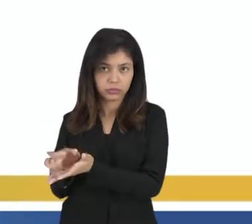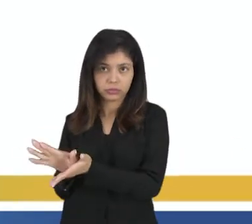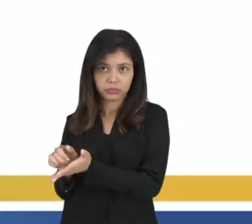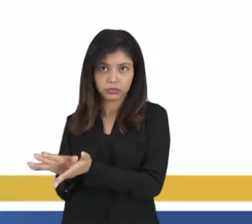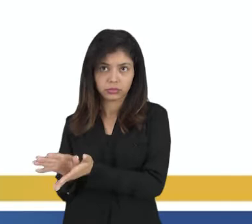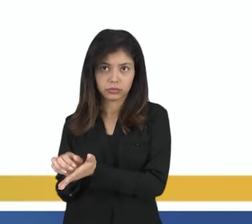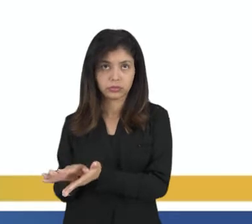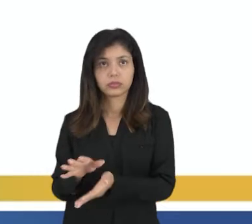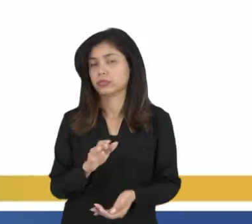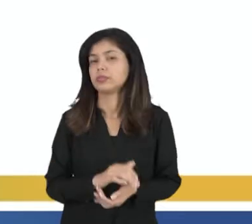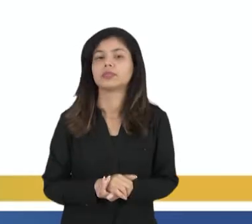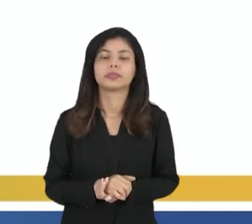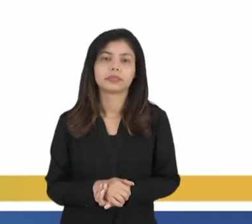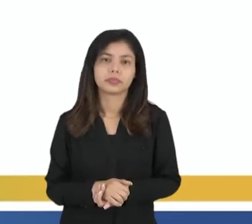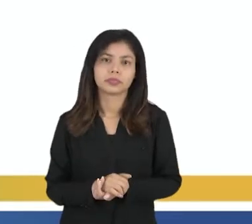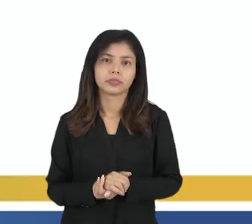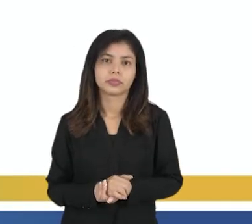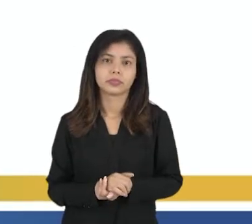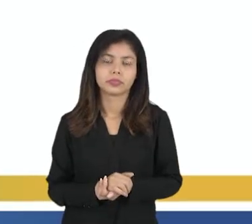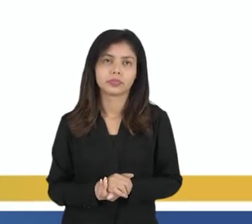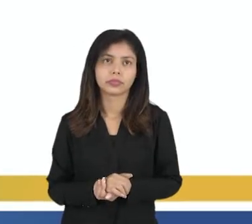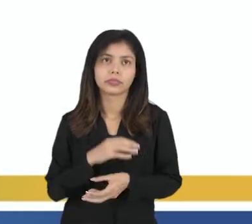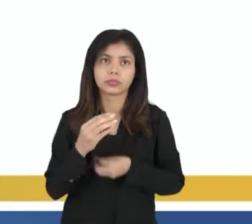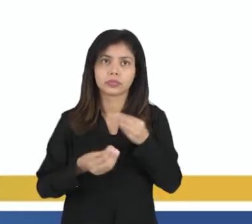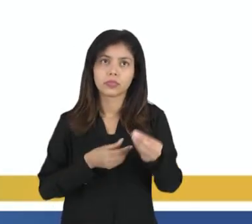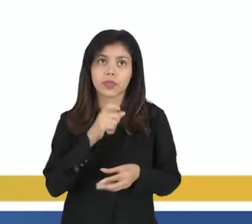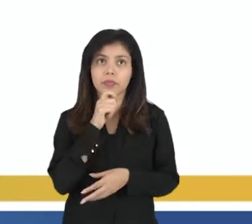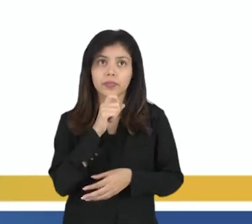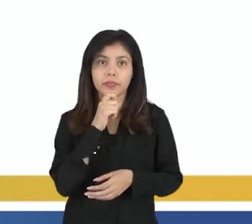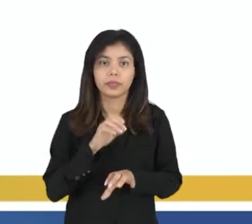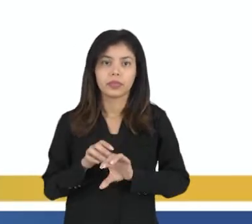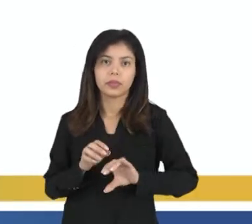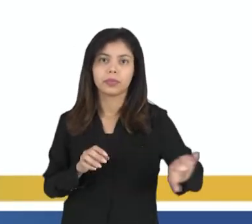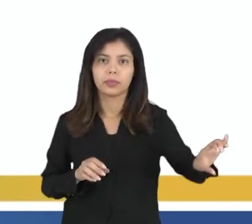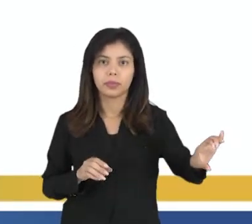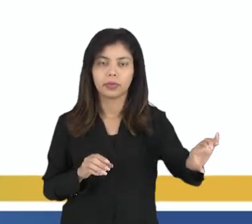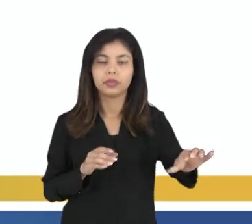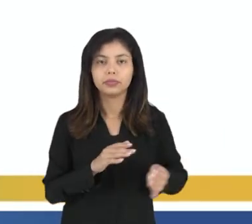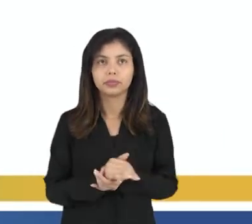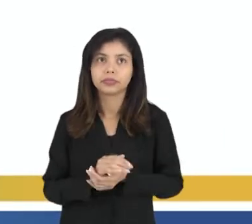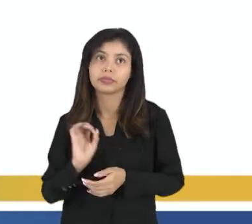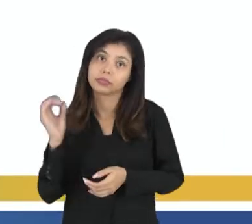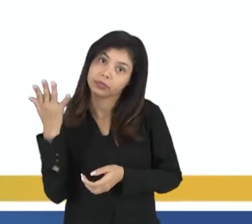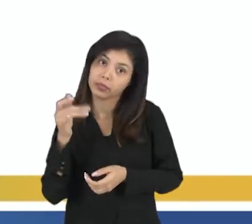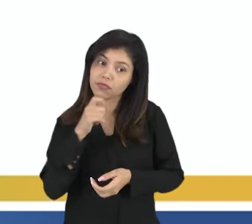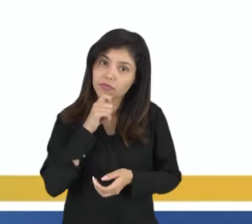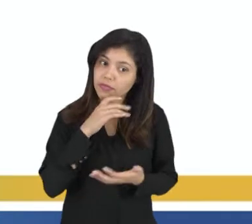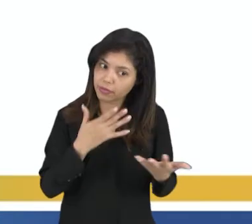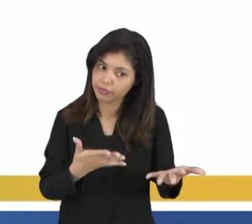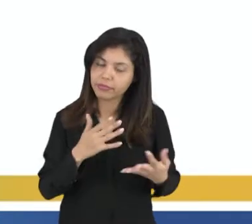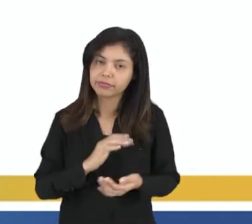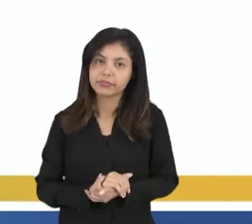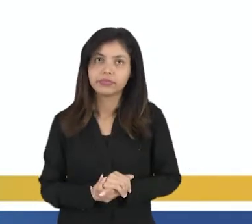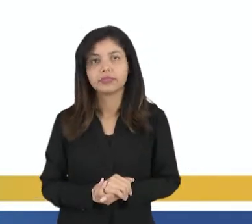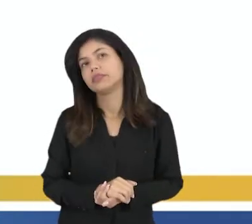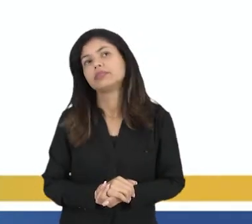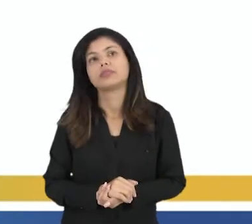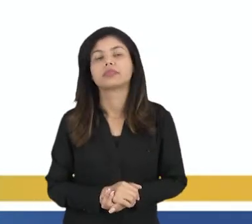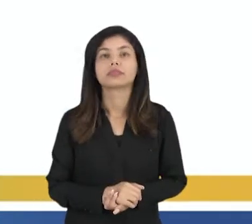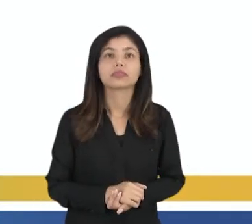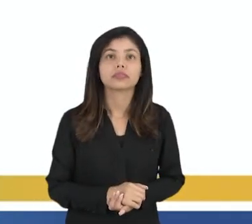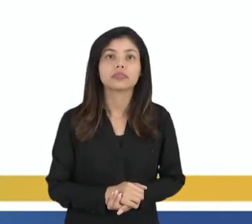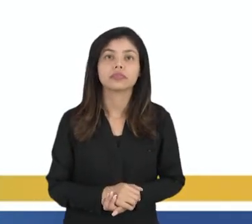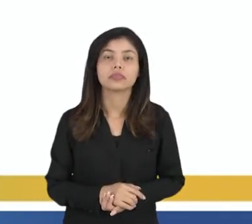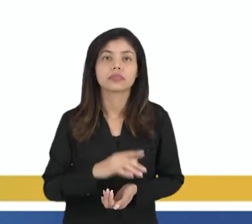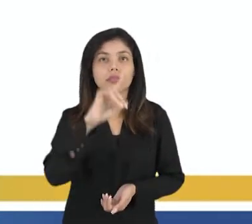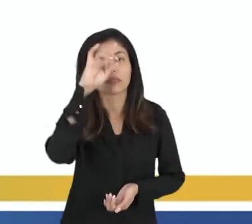desperdiçado, tá? Na fonte de resfriamento, aqui pela descarga. Apesar de não ser tão fria assim, né? Então a